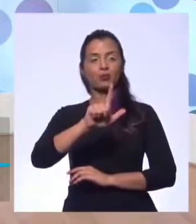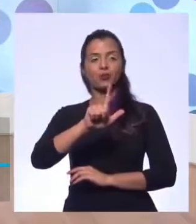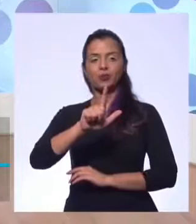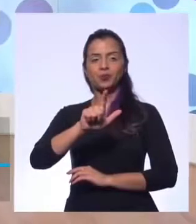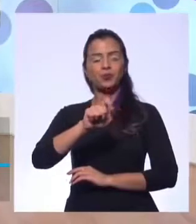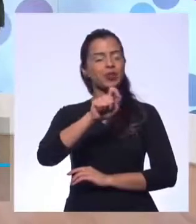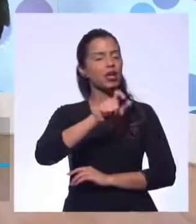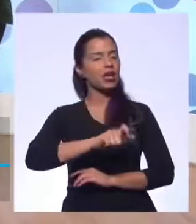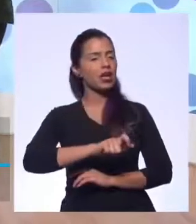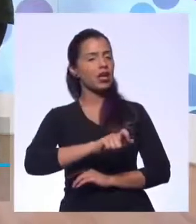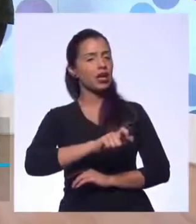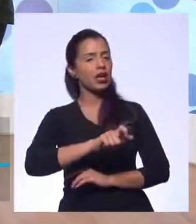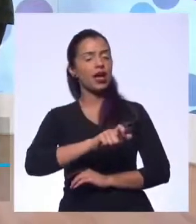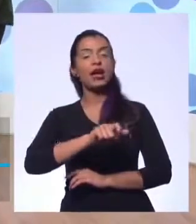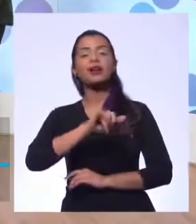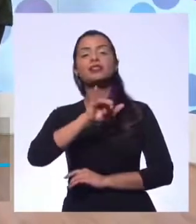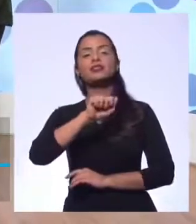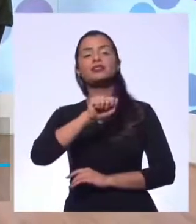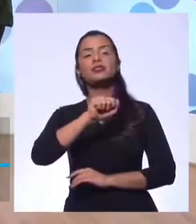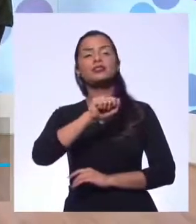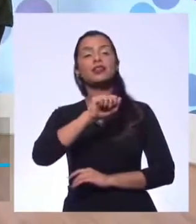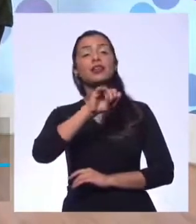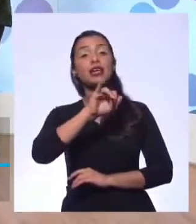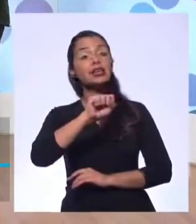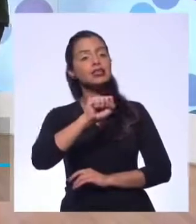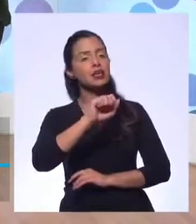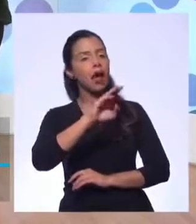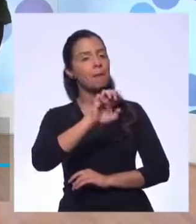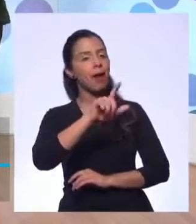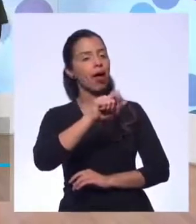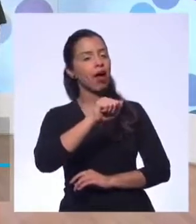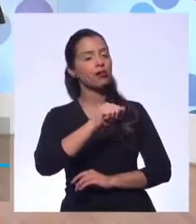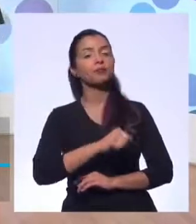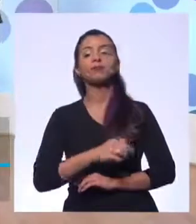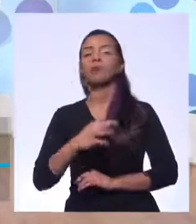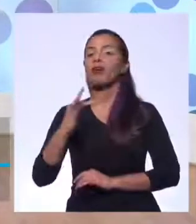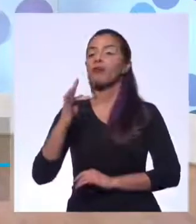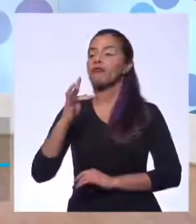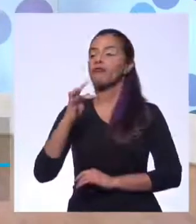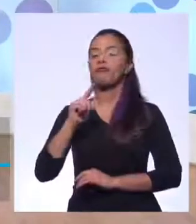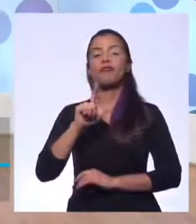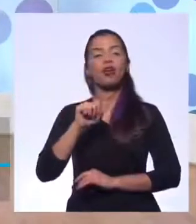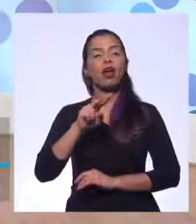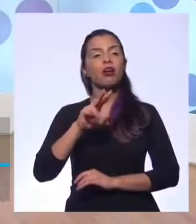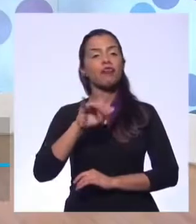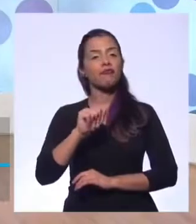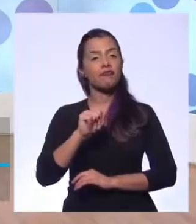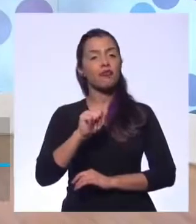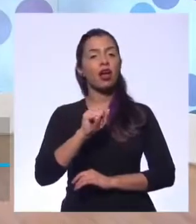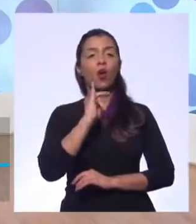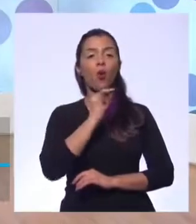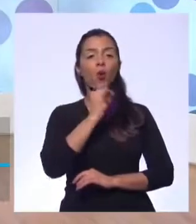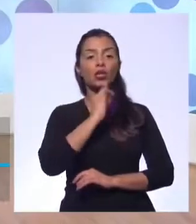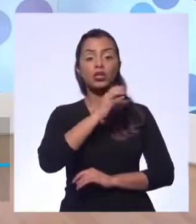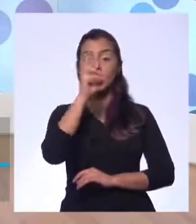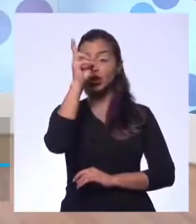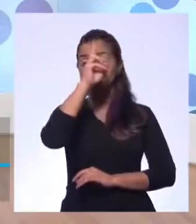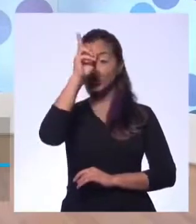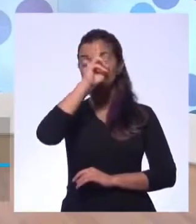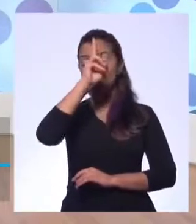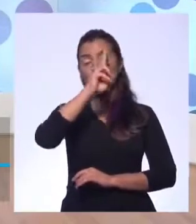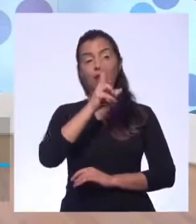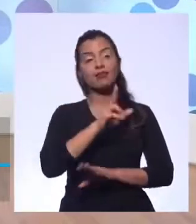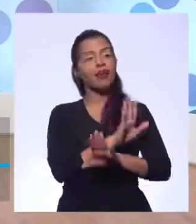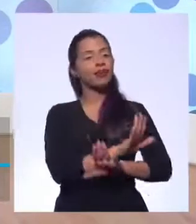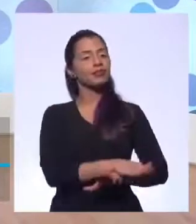Eita, nós, Isabela. Isabela, muito bem. Flávia, ela conta uma das versões da história da sereia Yara. Muito bem.